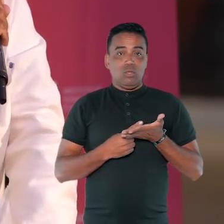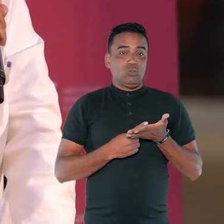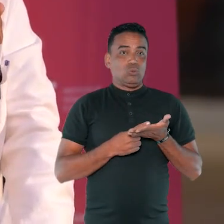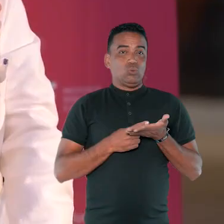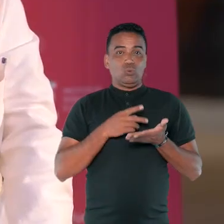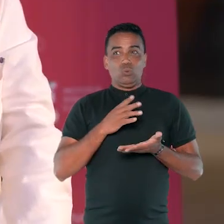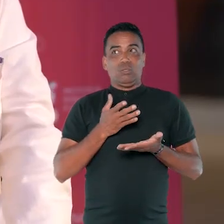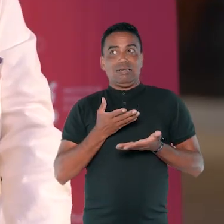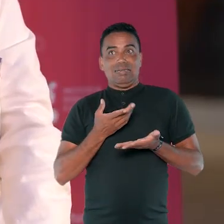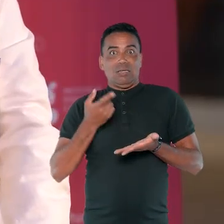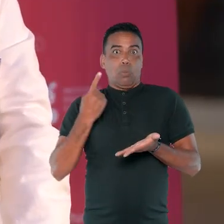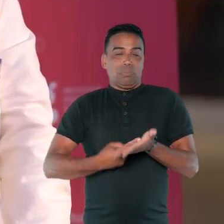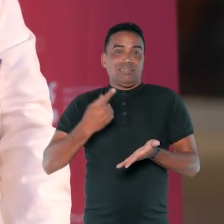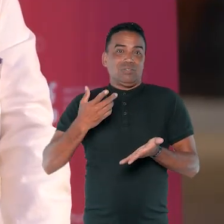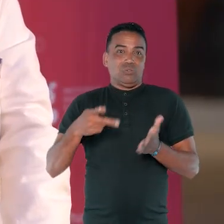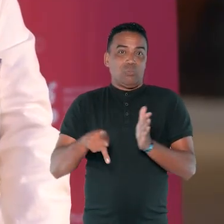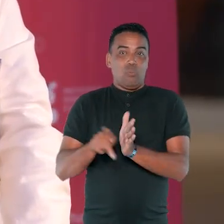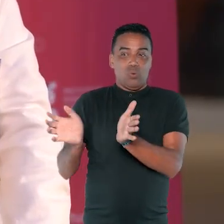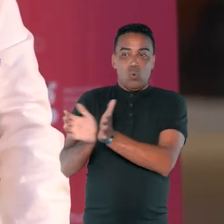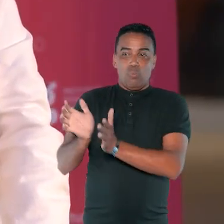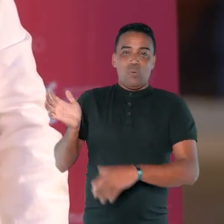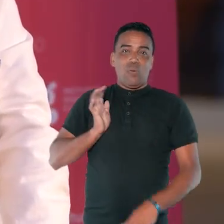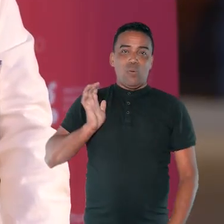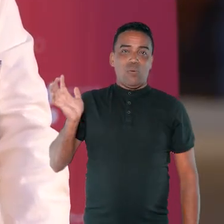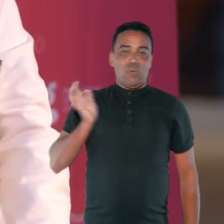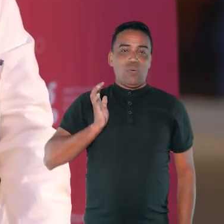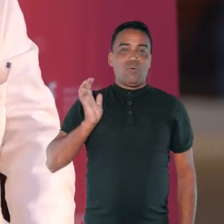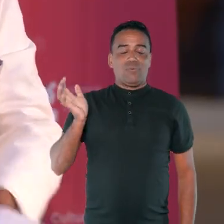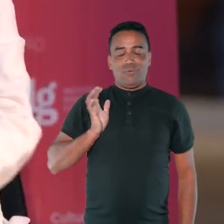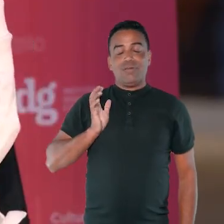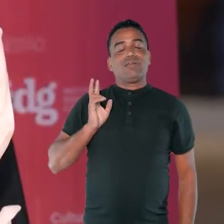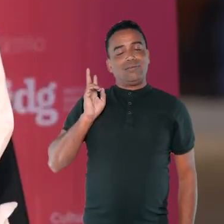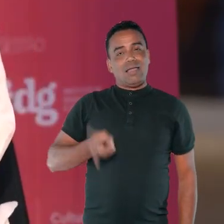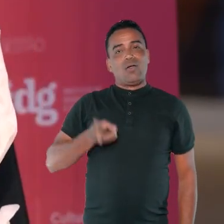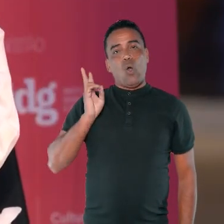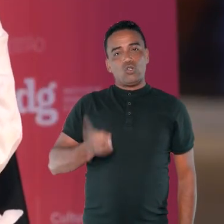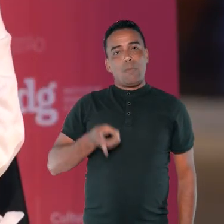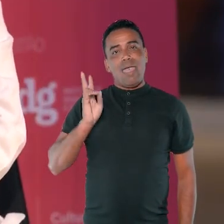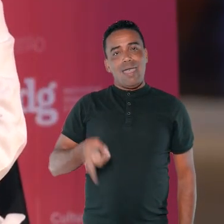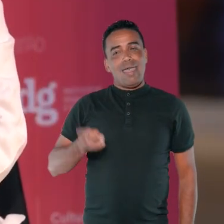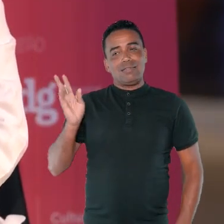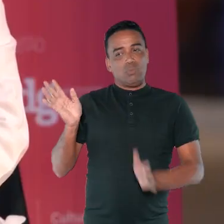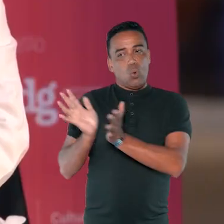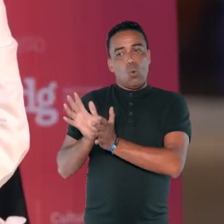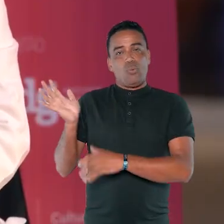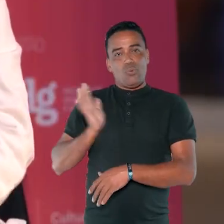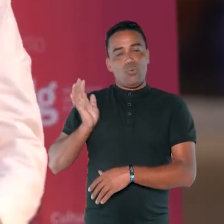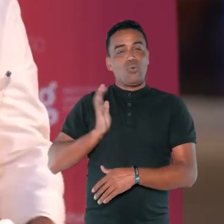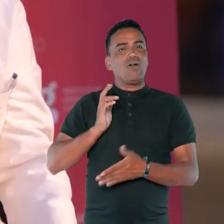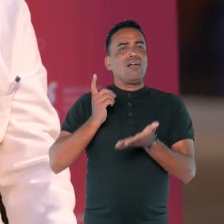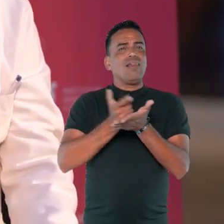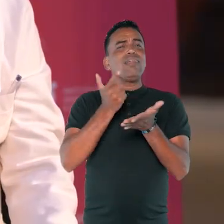pacto com as elites, que são as mesmas elites. A gente lendo o livro Viva o